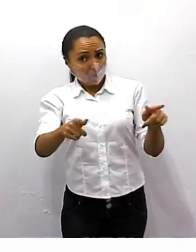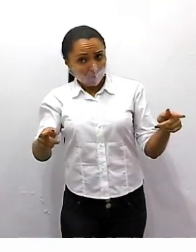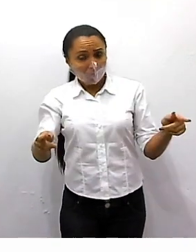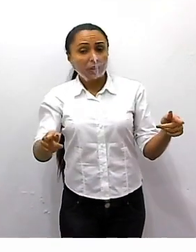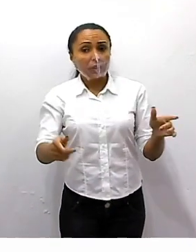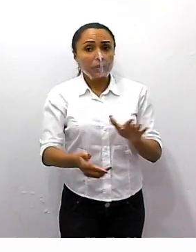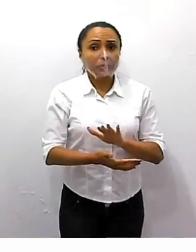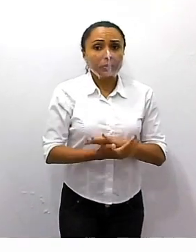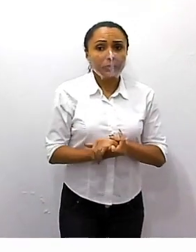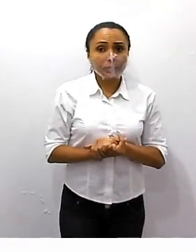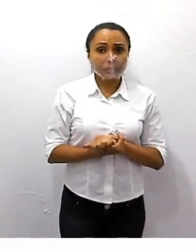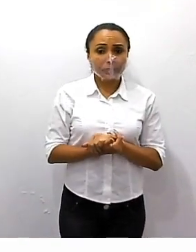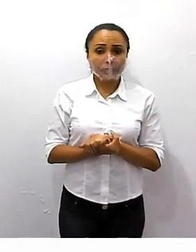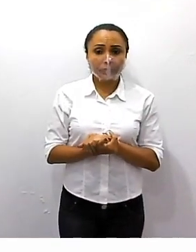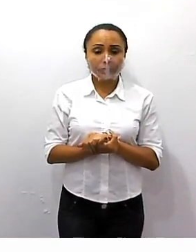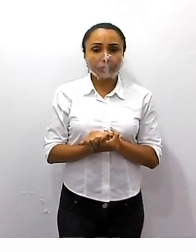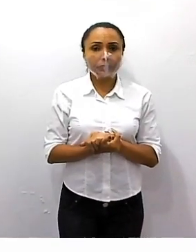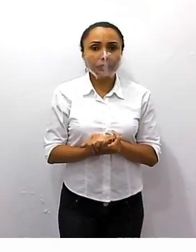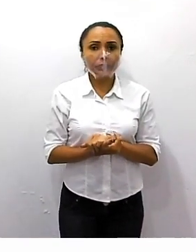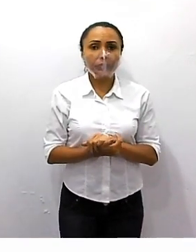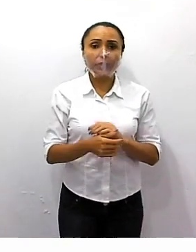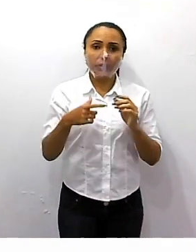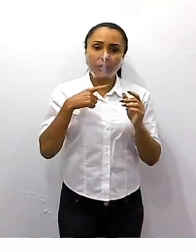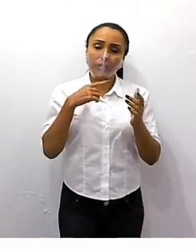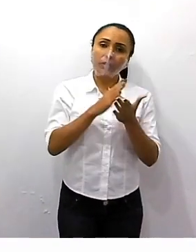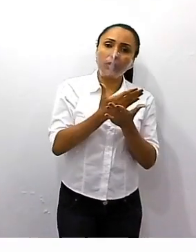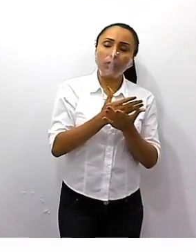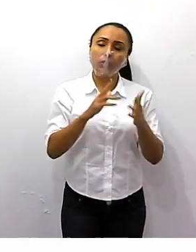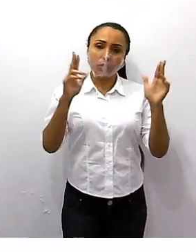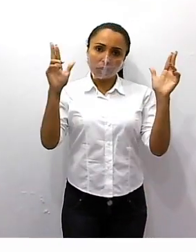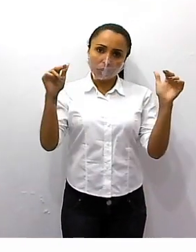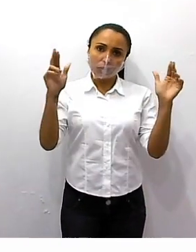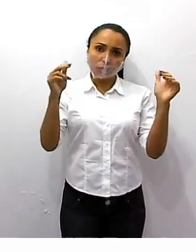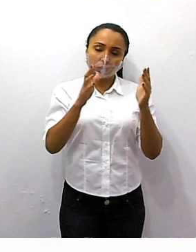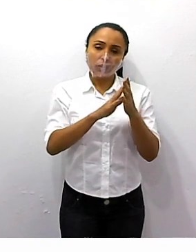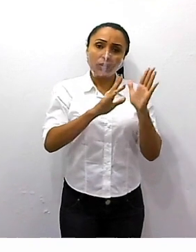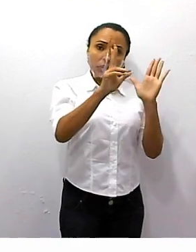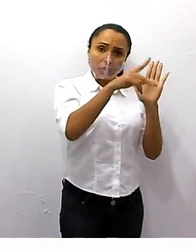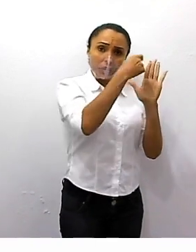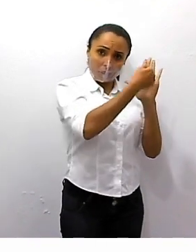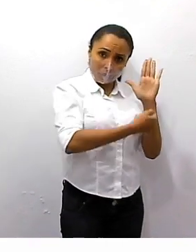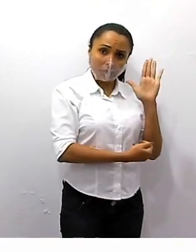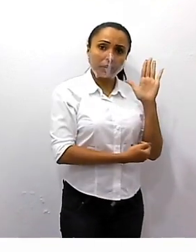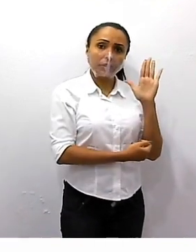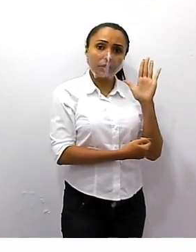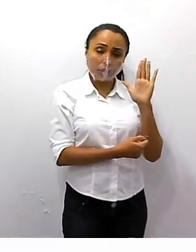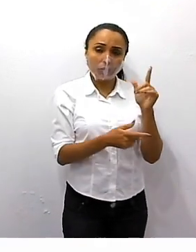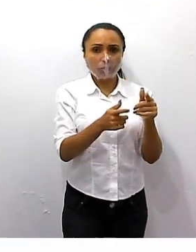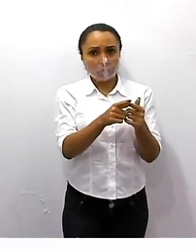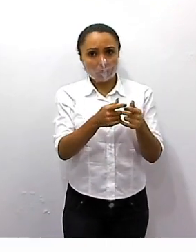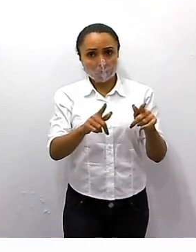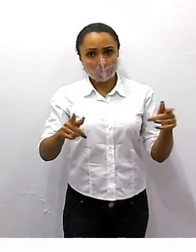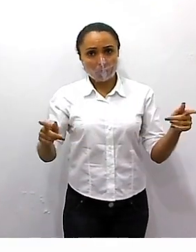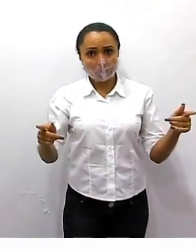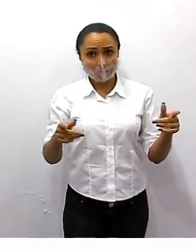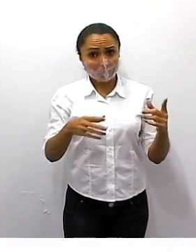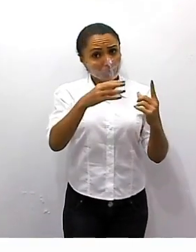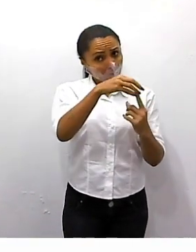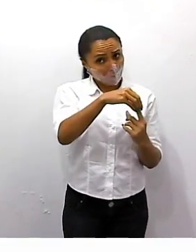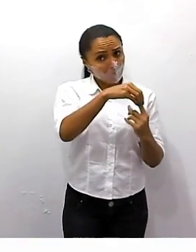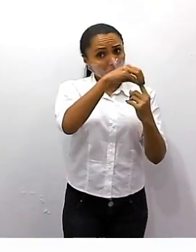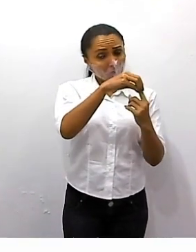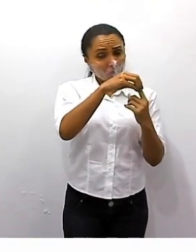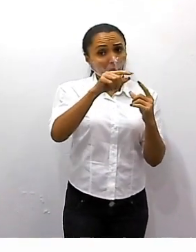gramatical. Lembram disso? Existem alguns assuntos, né, que na hora da redação, alguns assuntos de gramática são primordiais. A